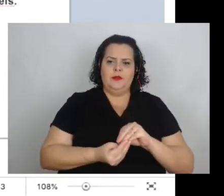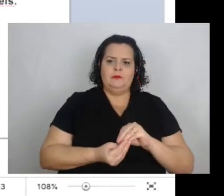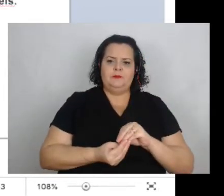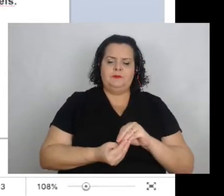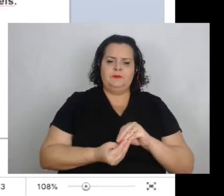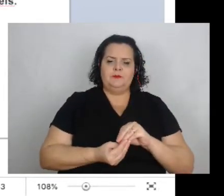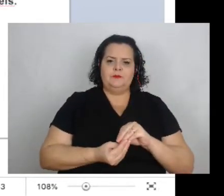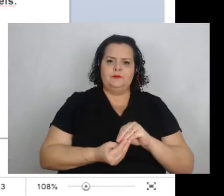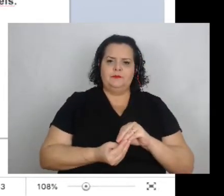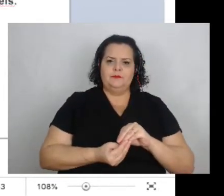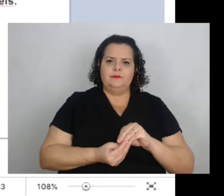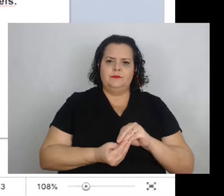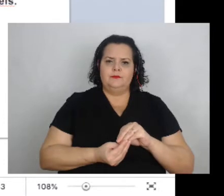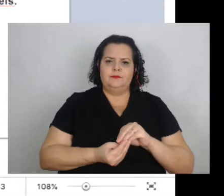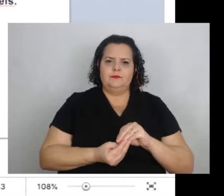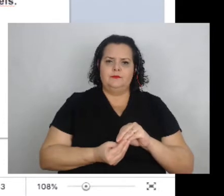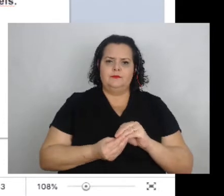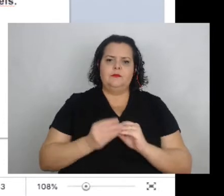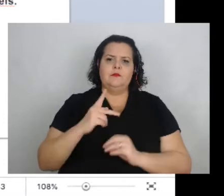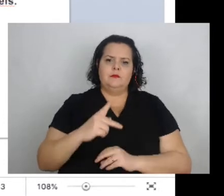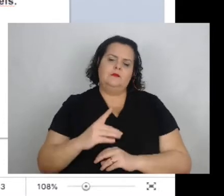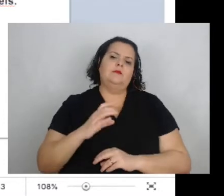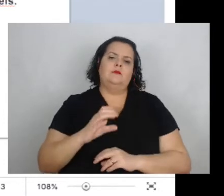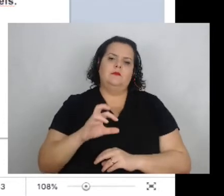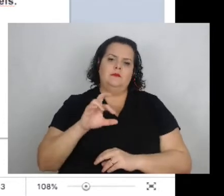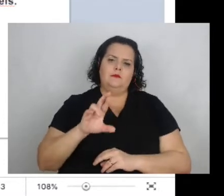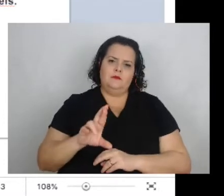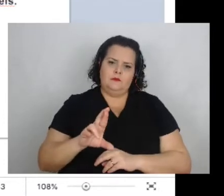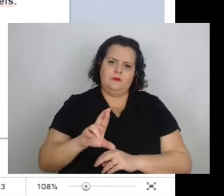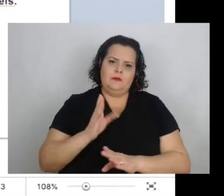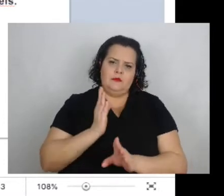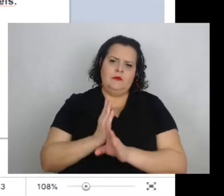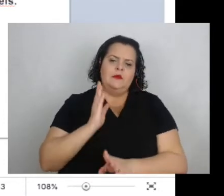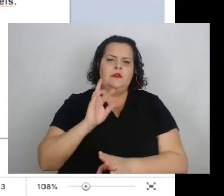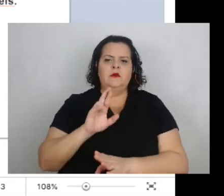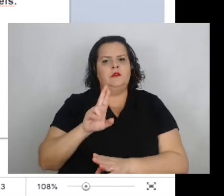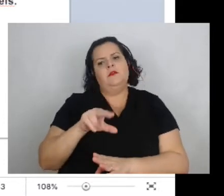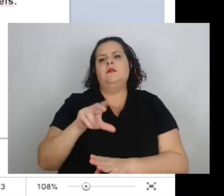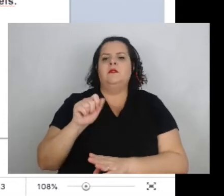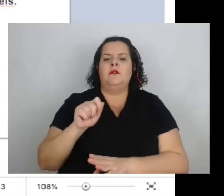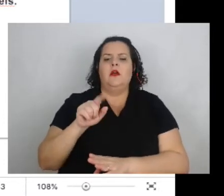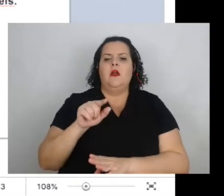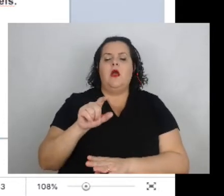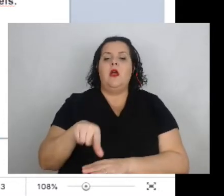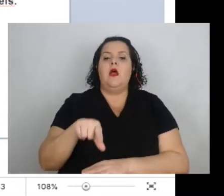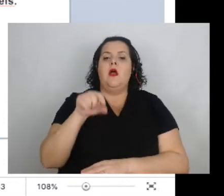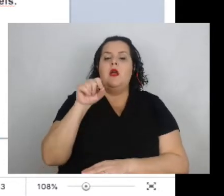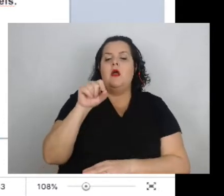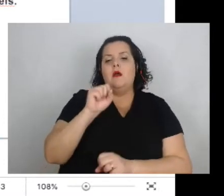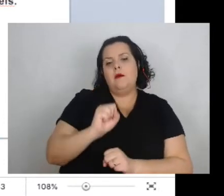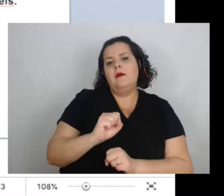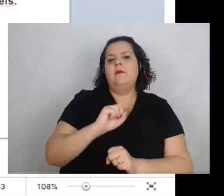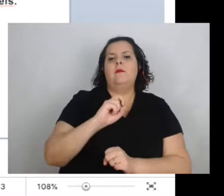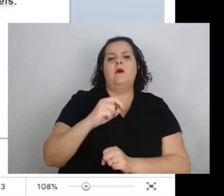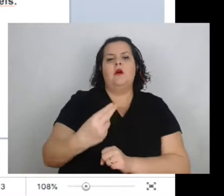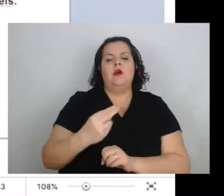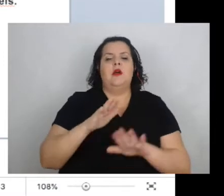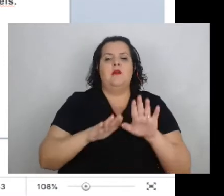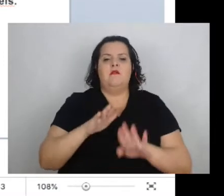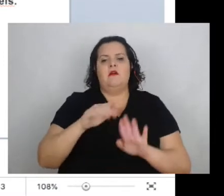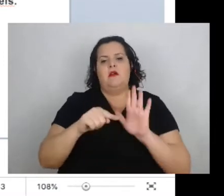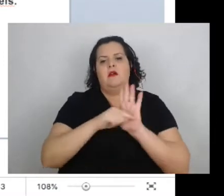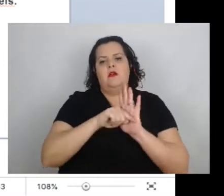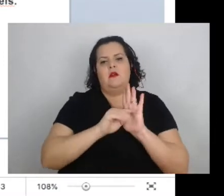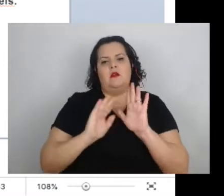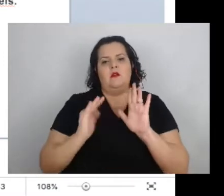de detecção de RNA é o teste de escolha para o diagnóstico de fase aguda e pode ser falso negativo, dependendo de